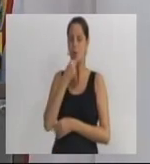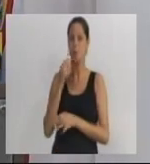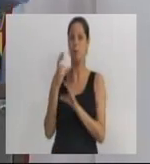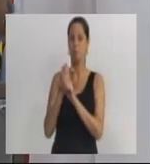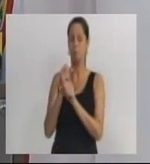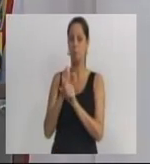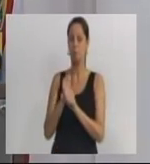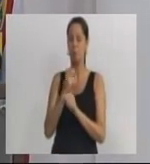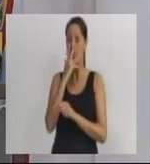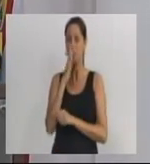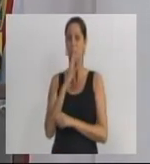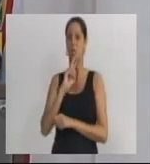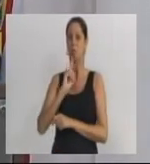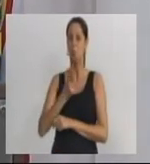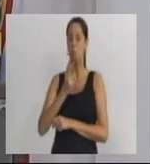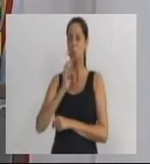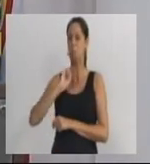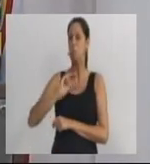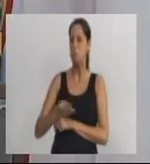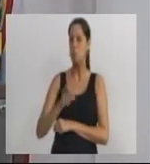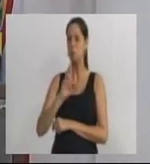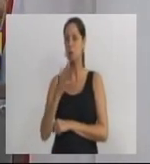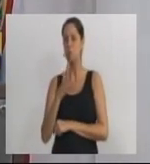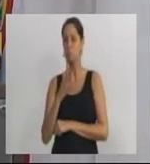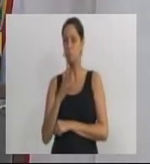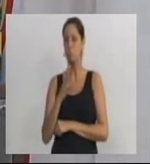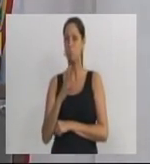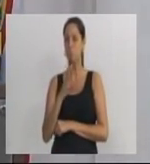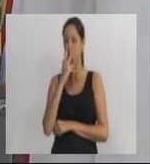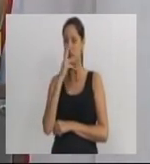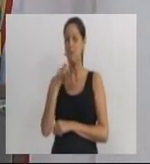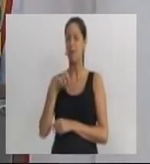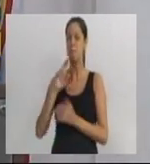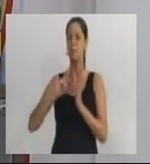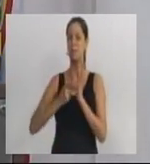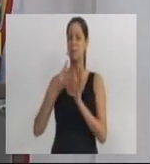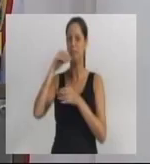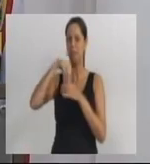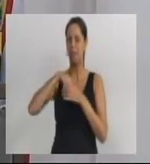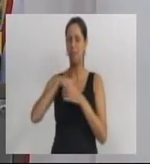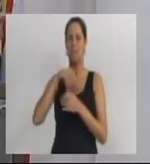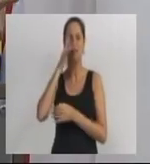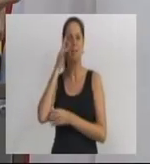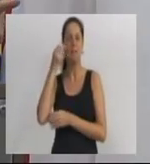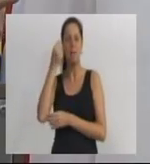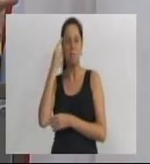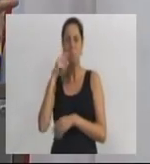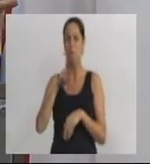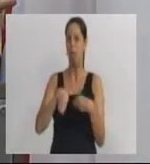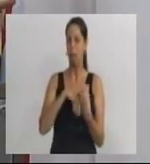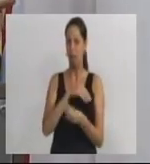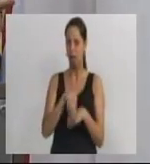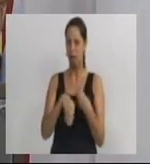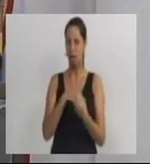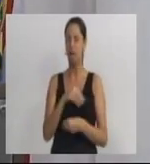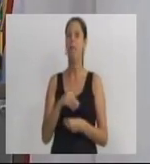casa dos 2 milhões de reais, que é motivo de uma sindicância interna da FURB também de um inquérito